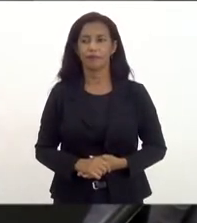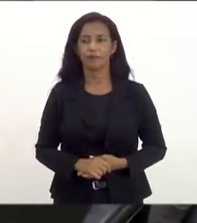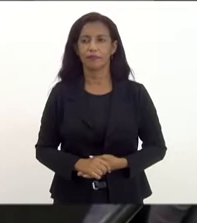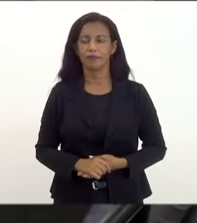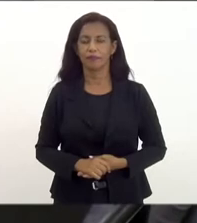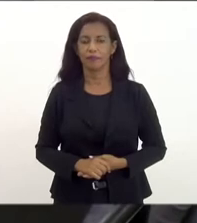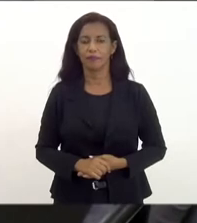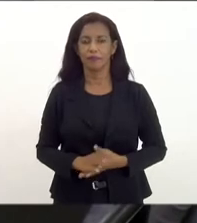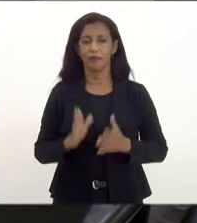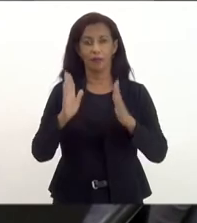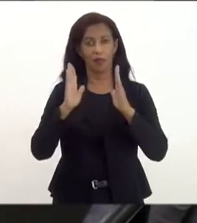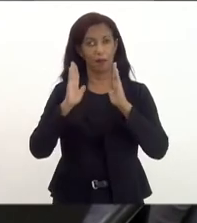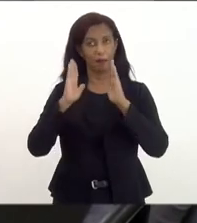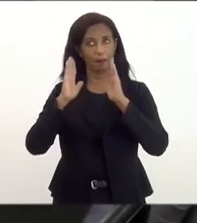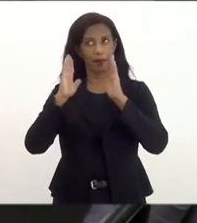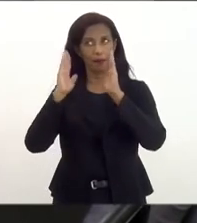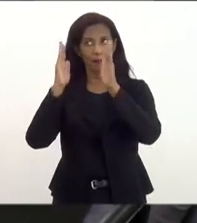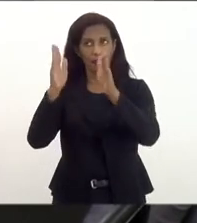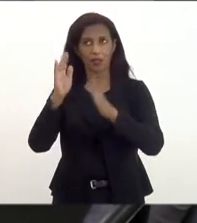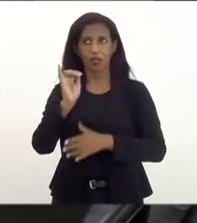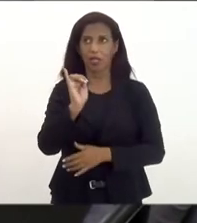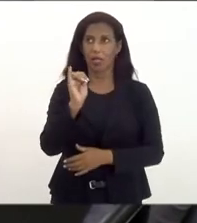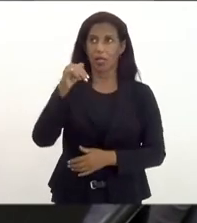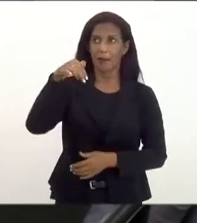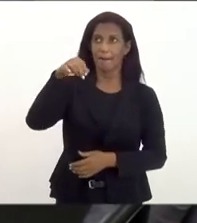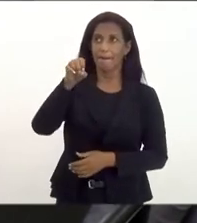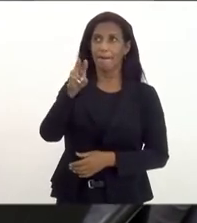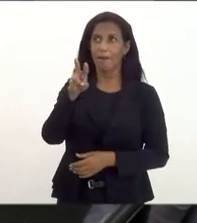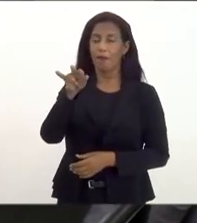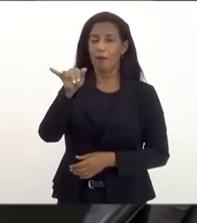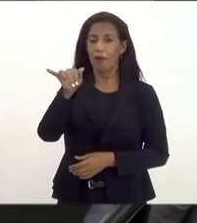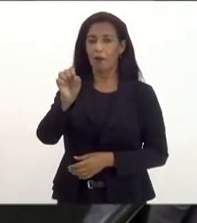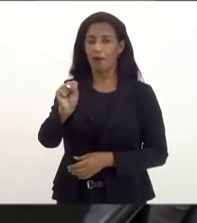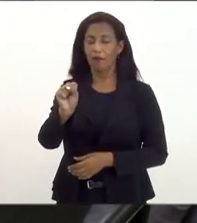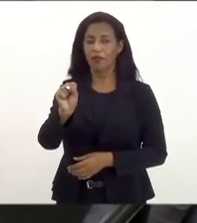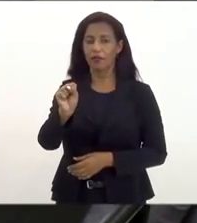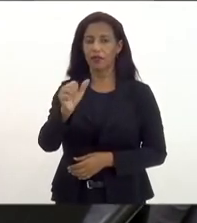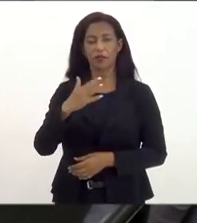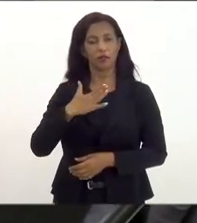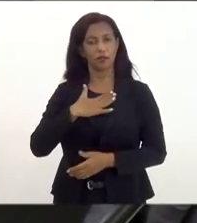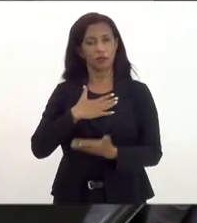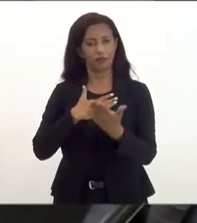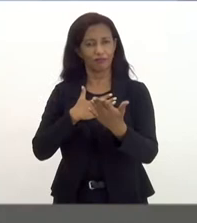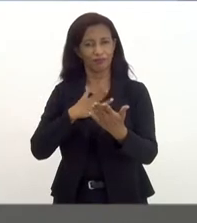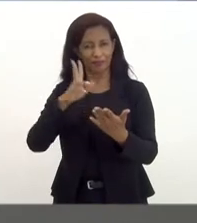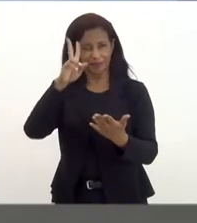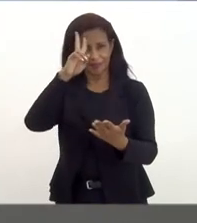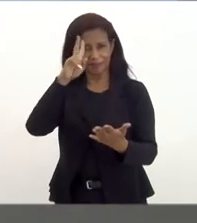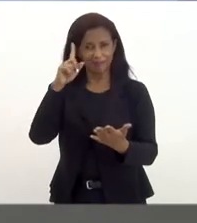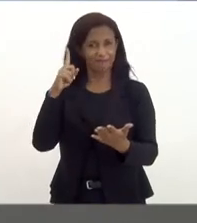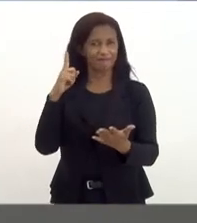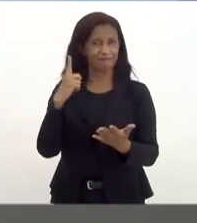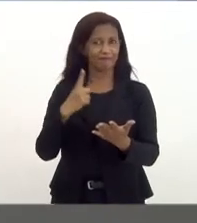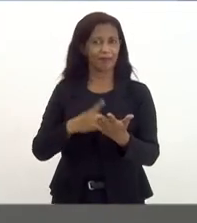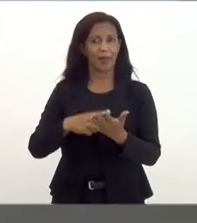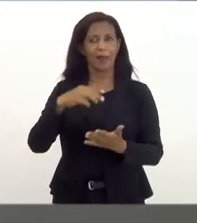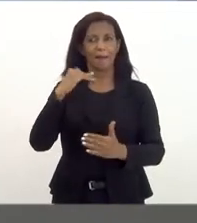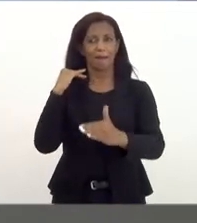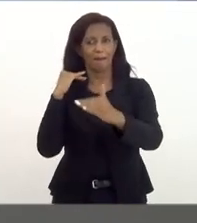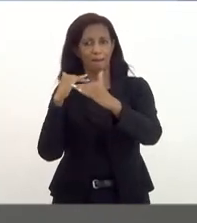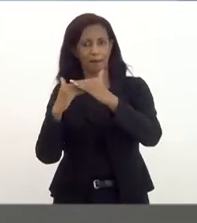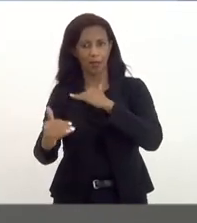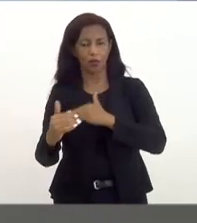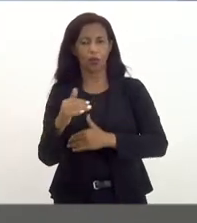na parte dos imóveis eu gostaria de frisar aqui metrô